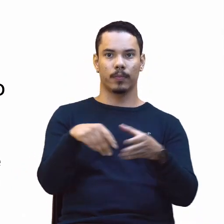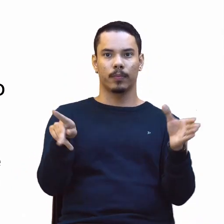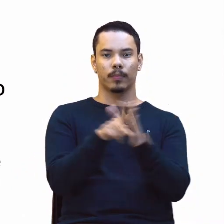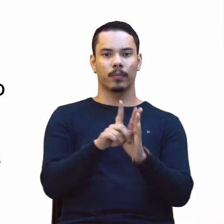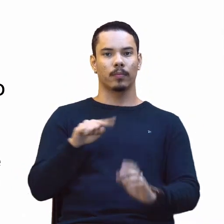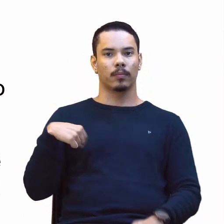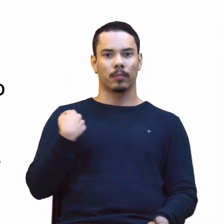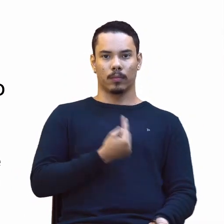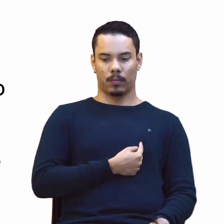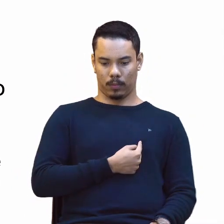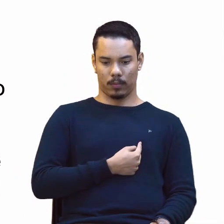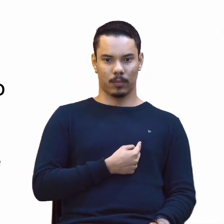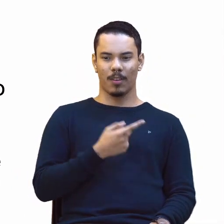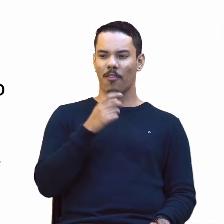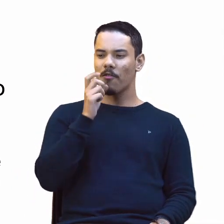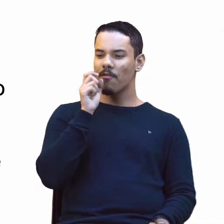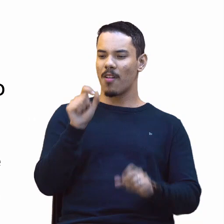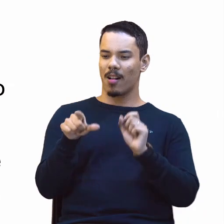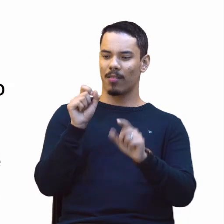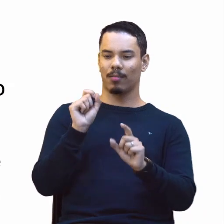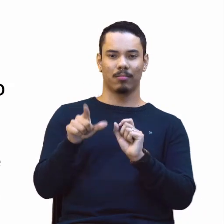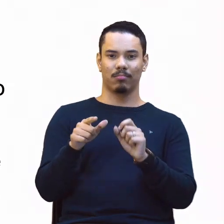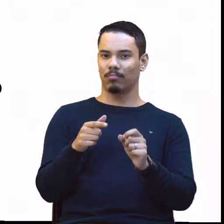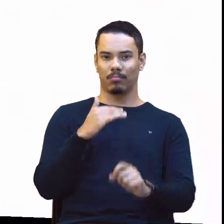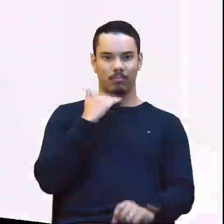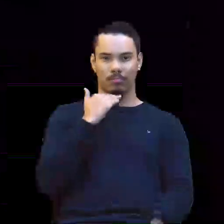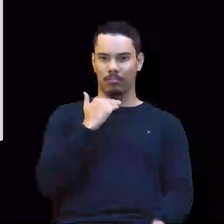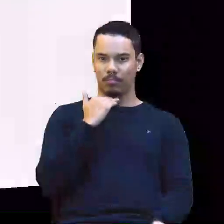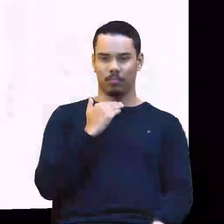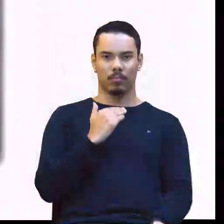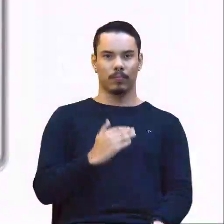por falar, senão vira mito. Ok?